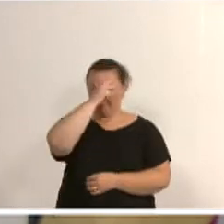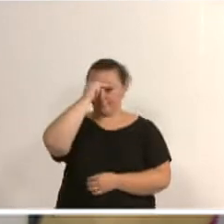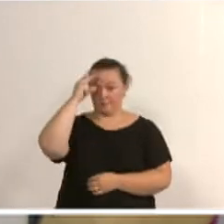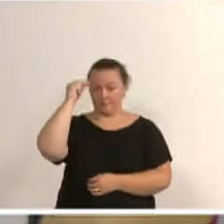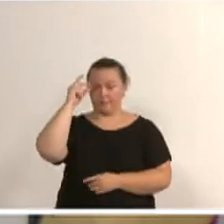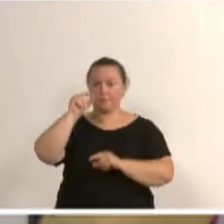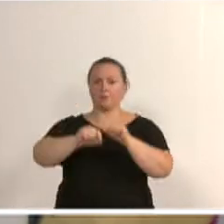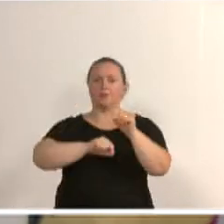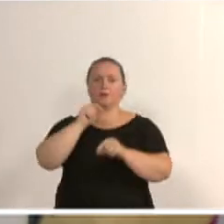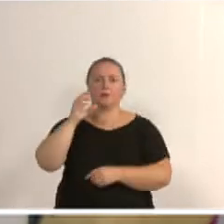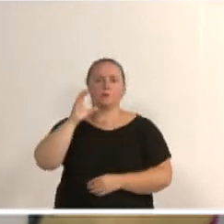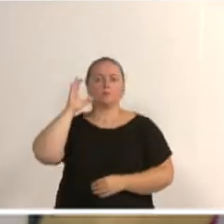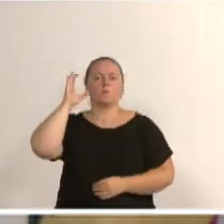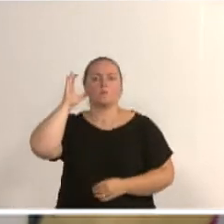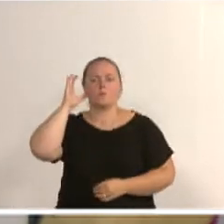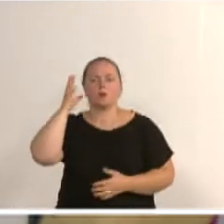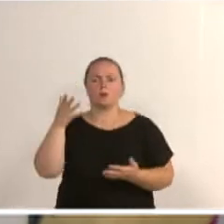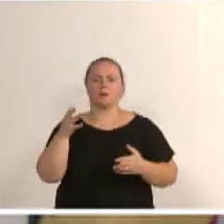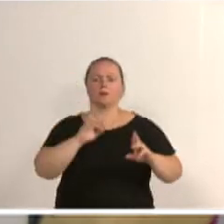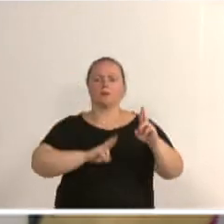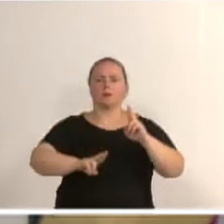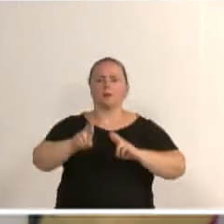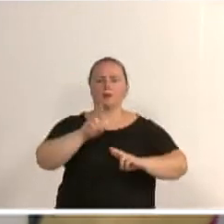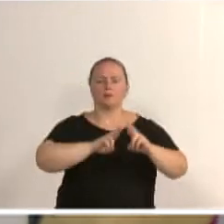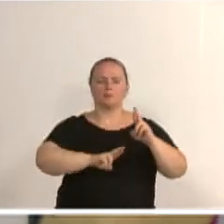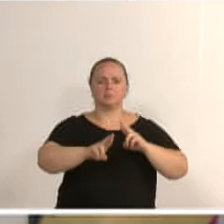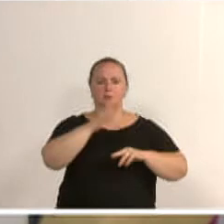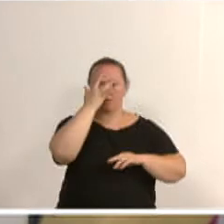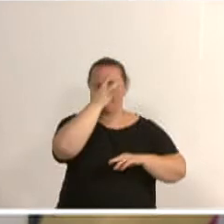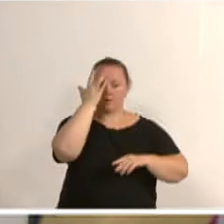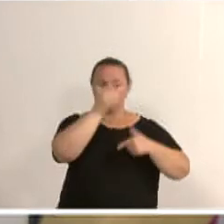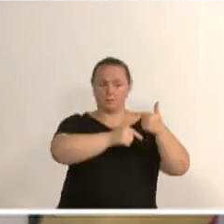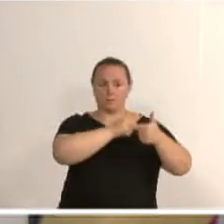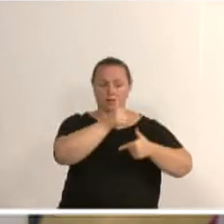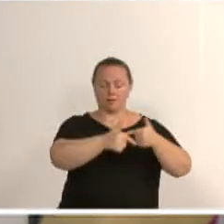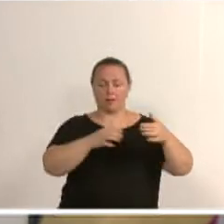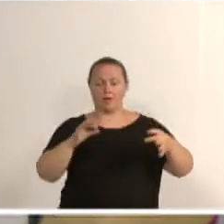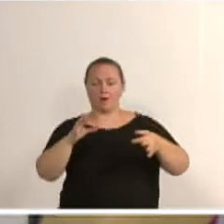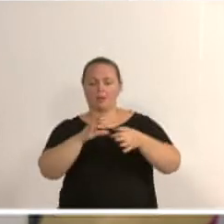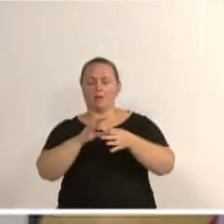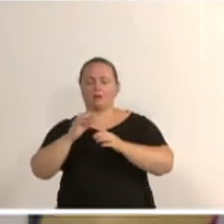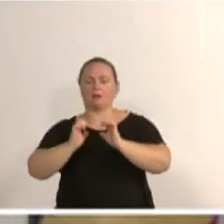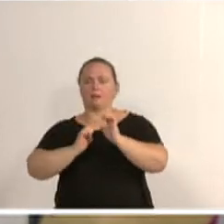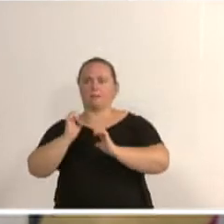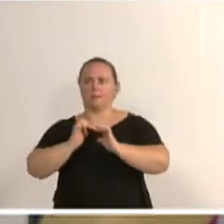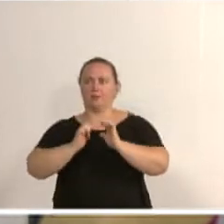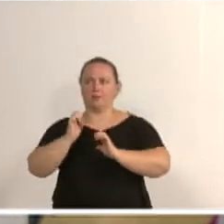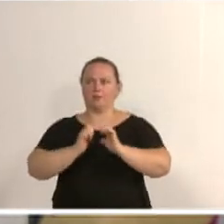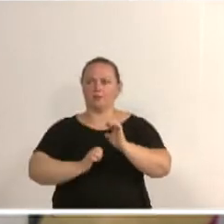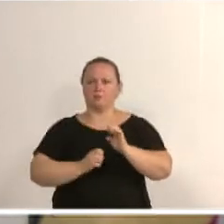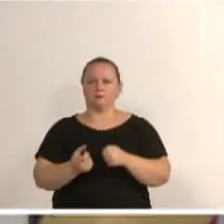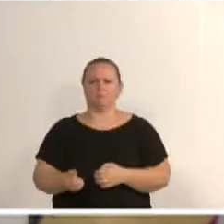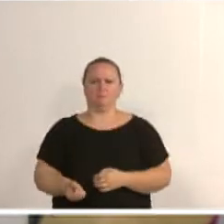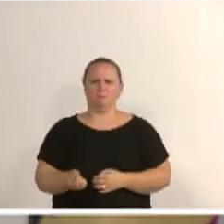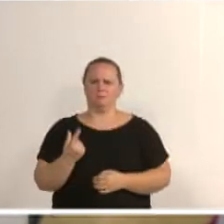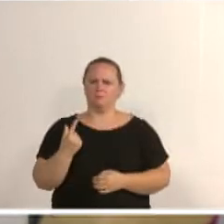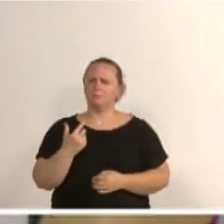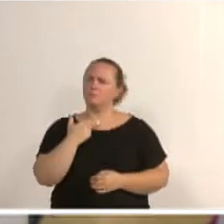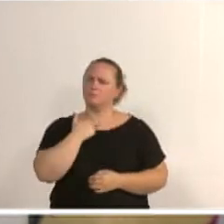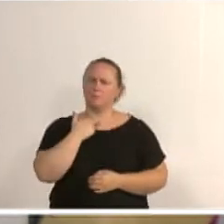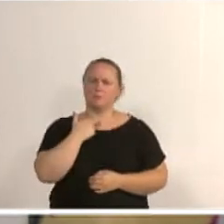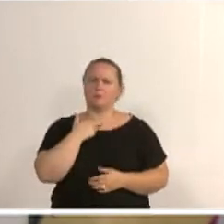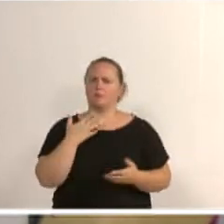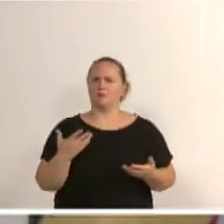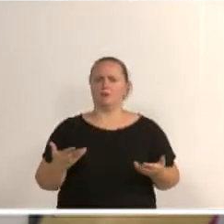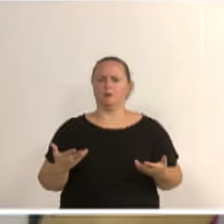do debate da relação dos trabalhadores do transporte coletivo com as empresas. Que absurdo a gente ver